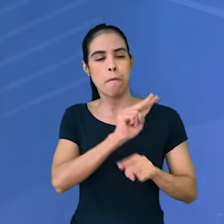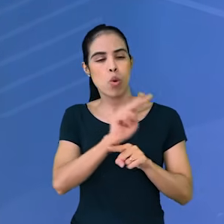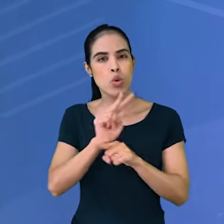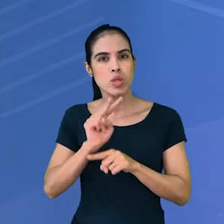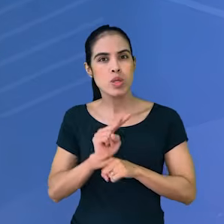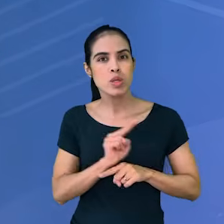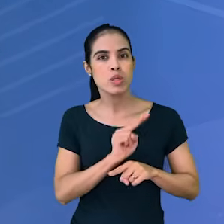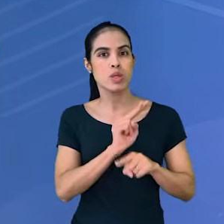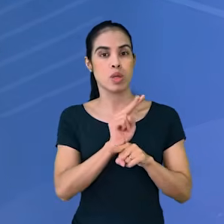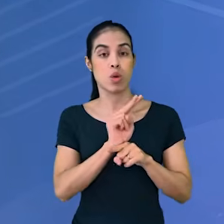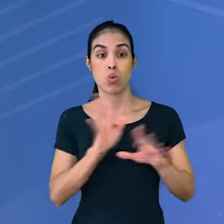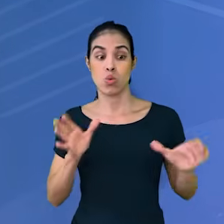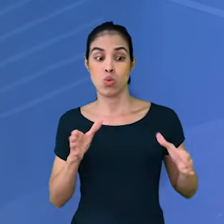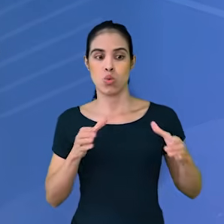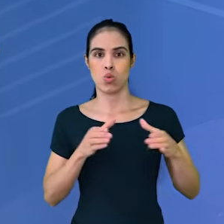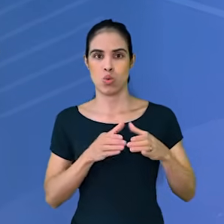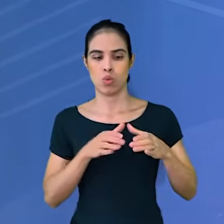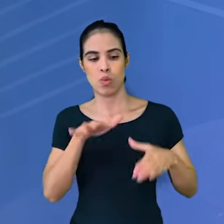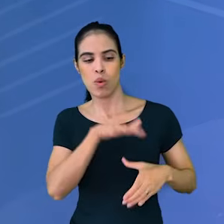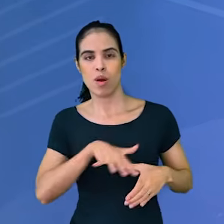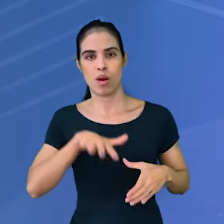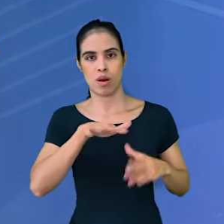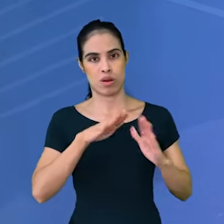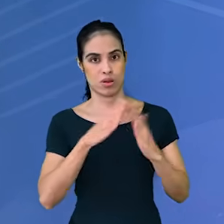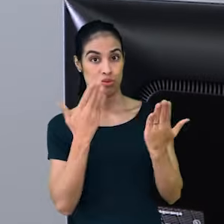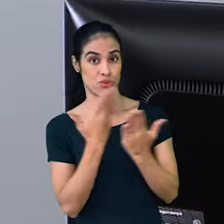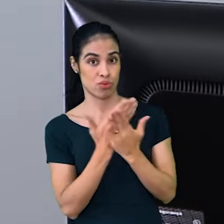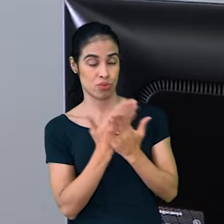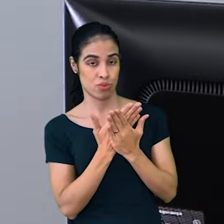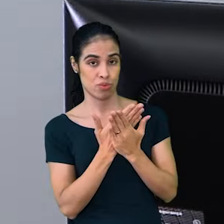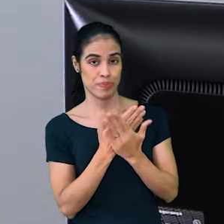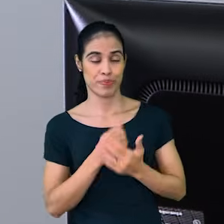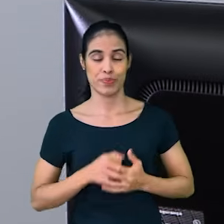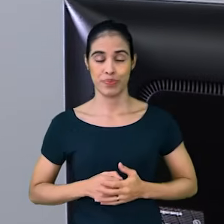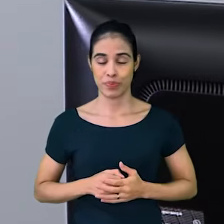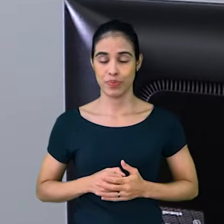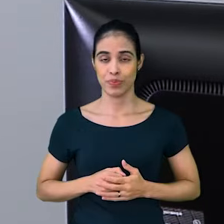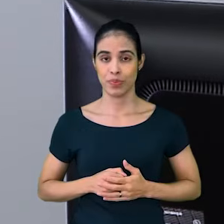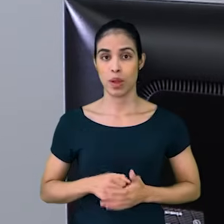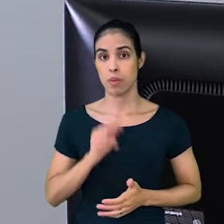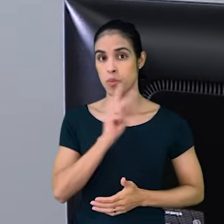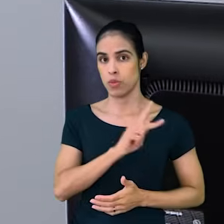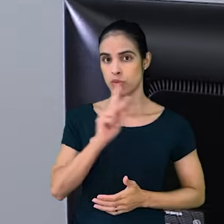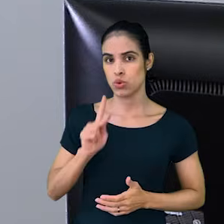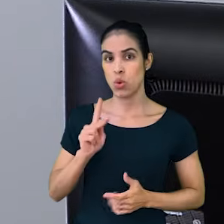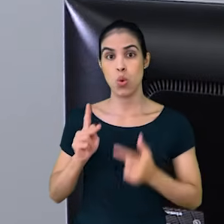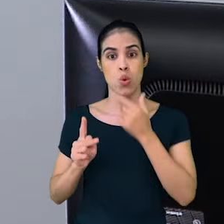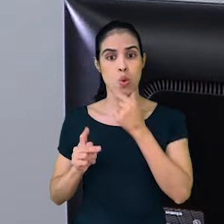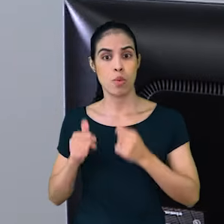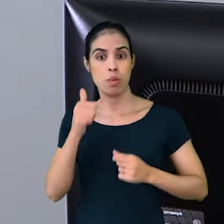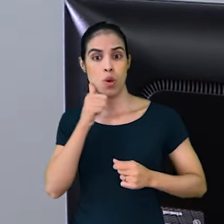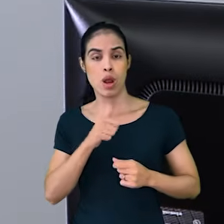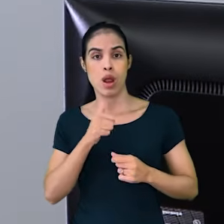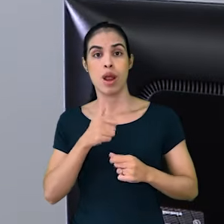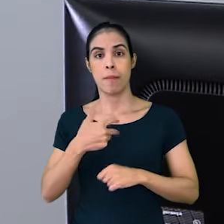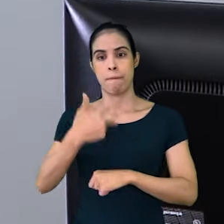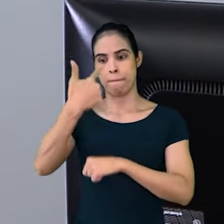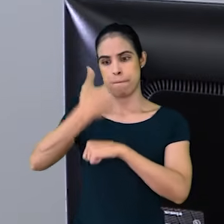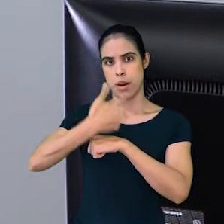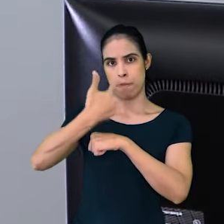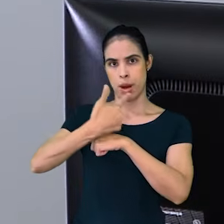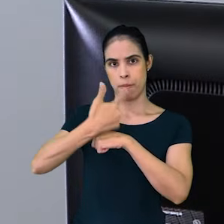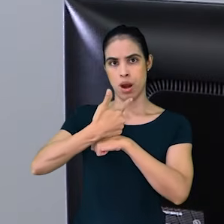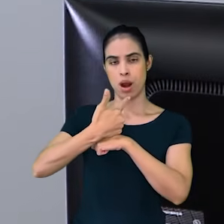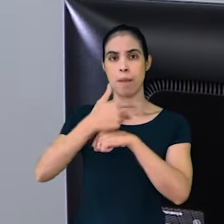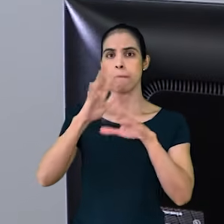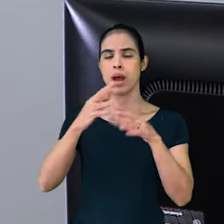de proteção da equipe no ambiente escolar. Professoras e professores estariam gravando videoaulas